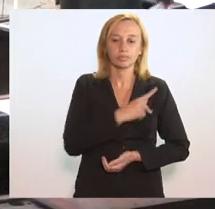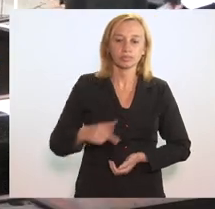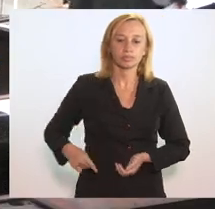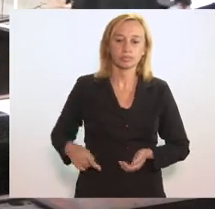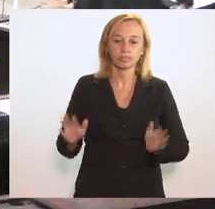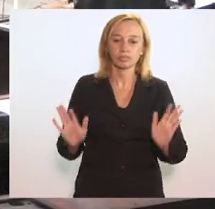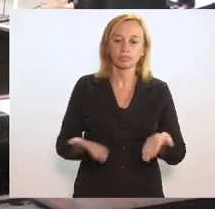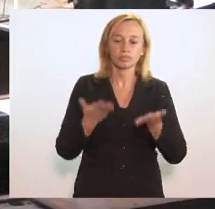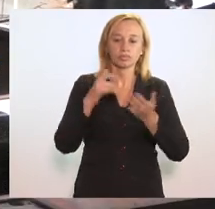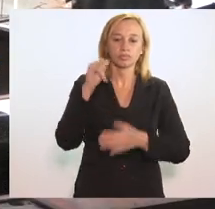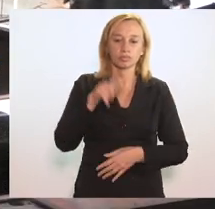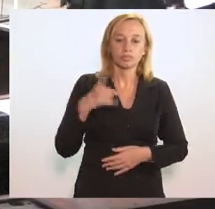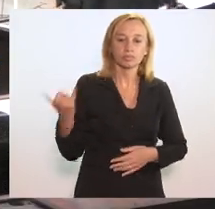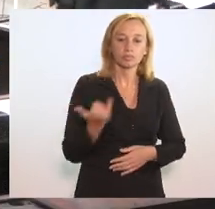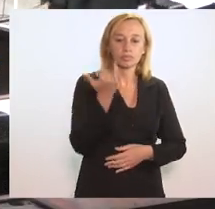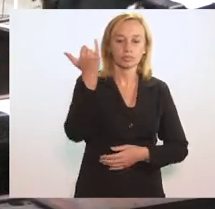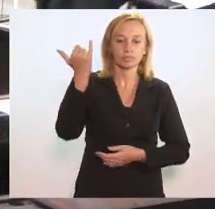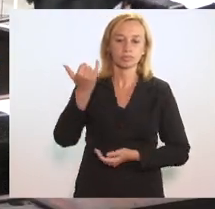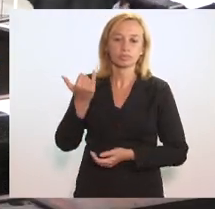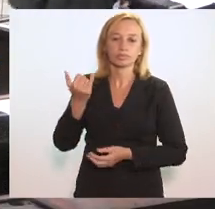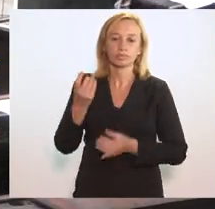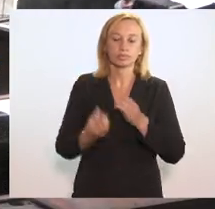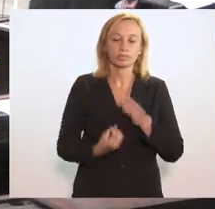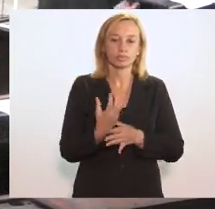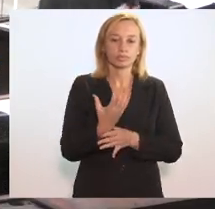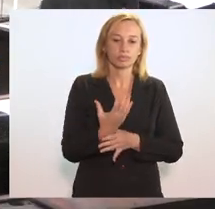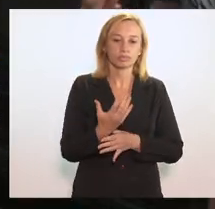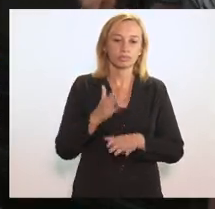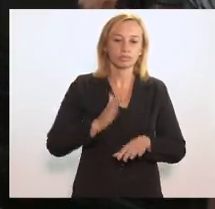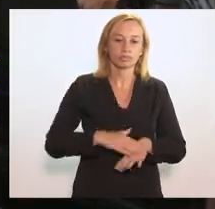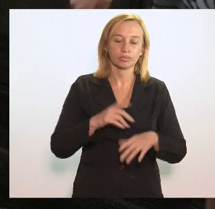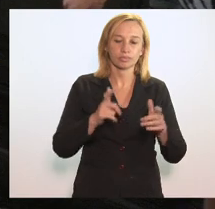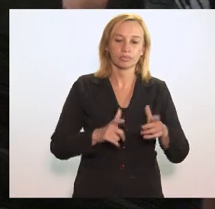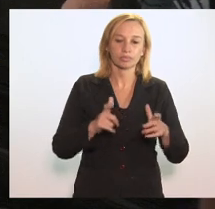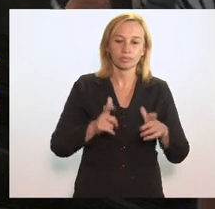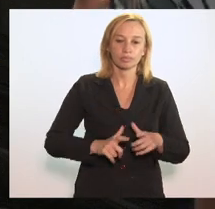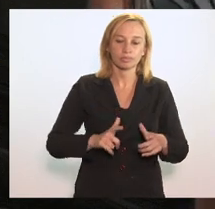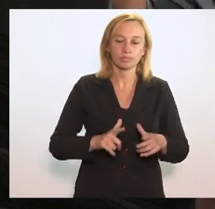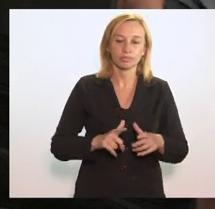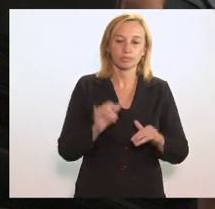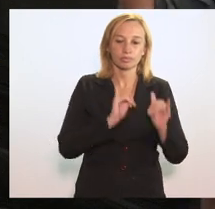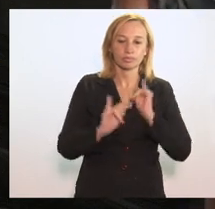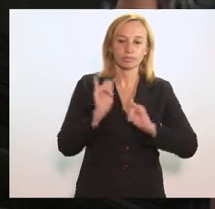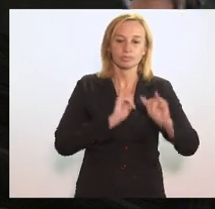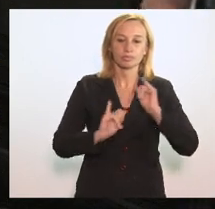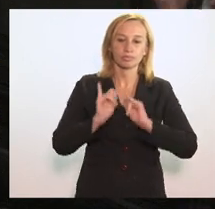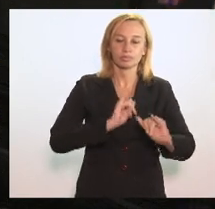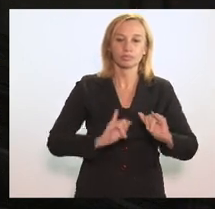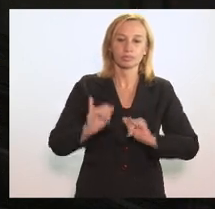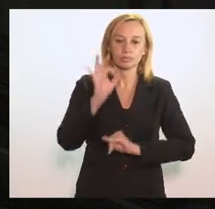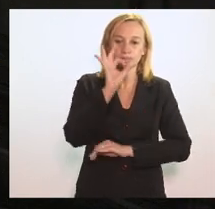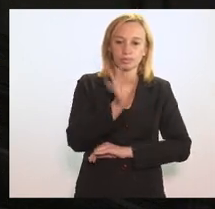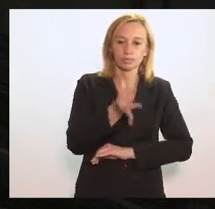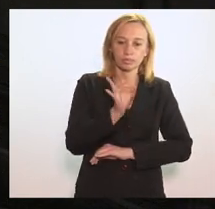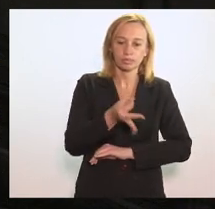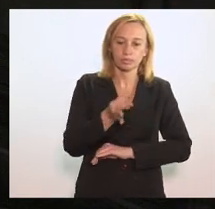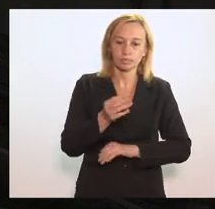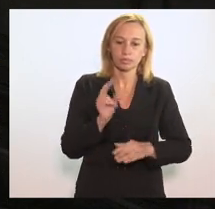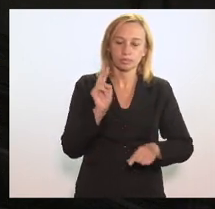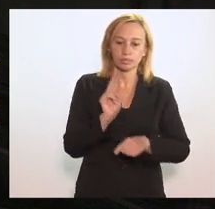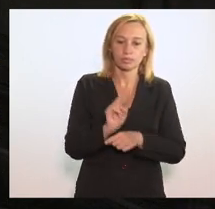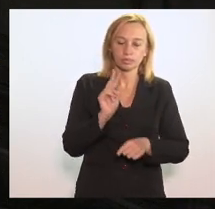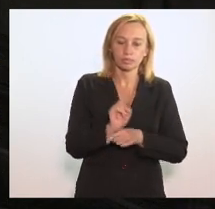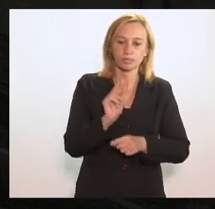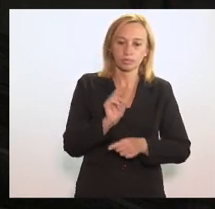iniciativa importante para produzir nas escolas um ambiente em que circulem informações confiáveis sobre a prevenção à